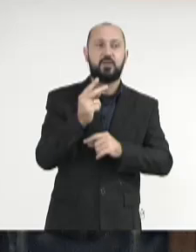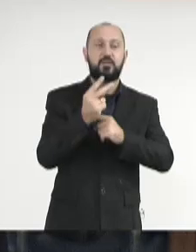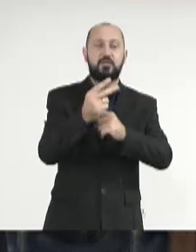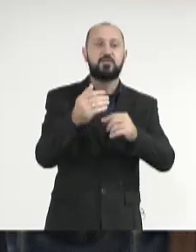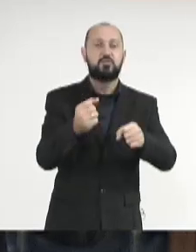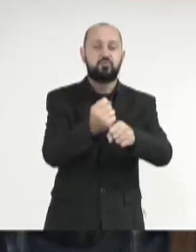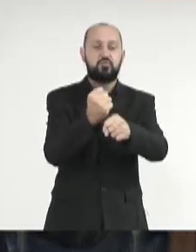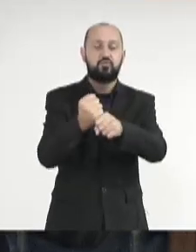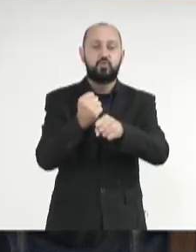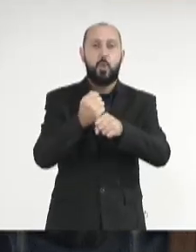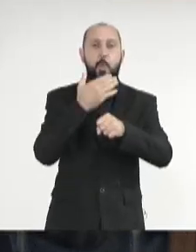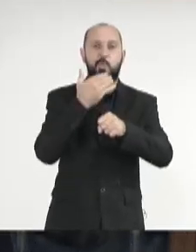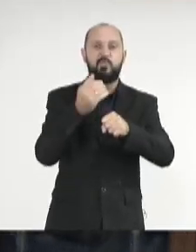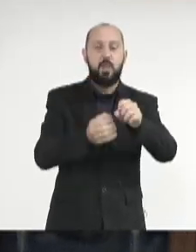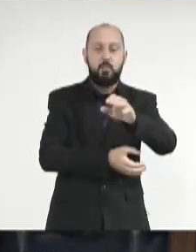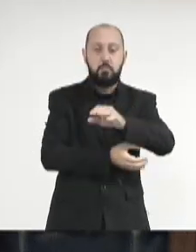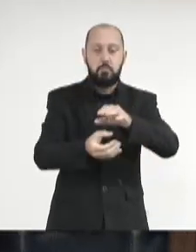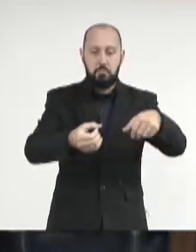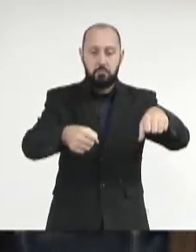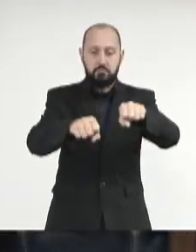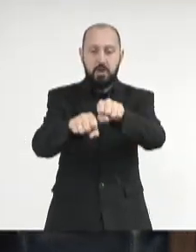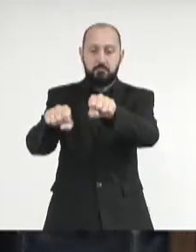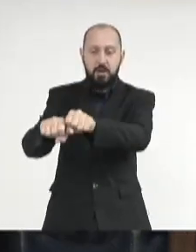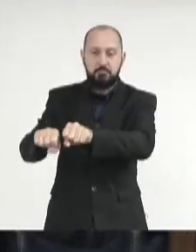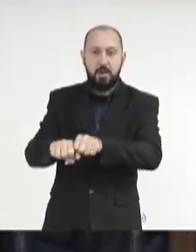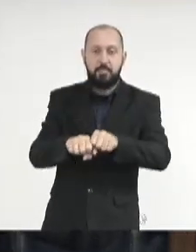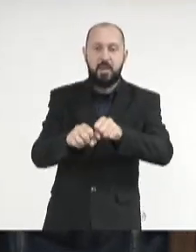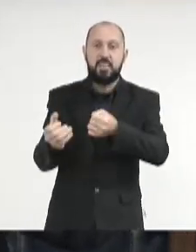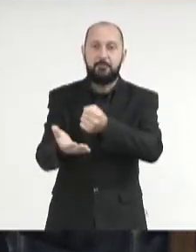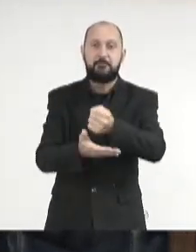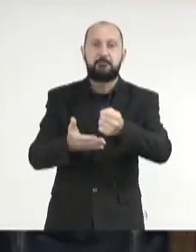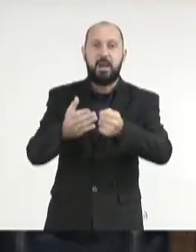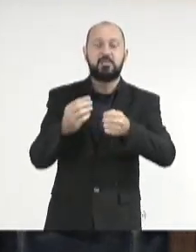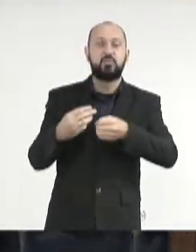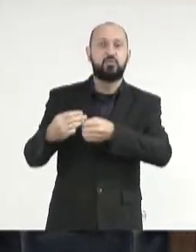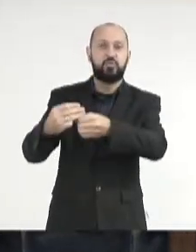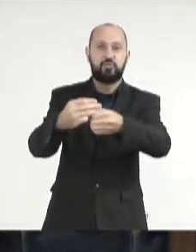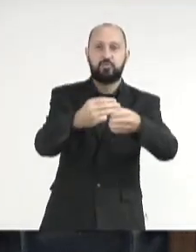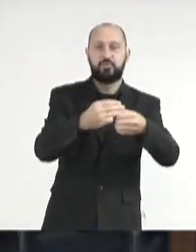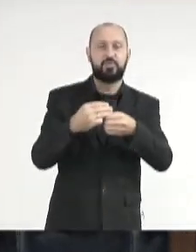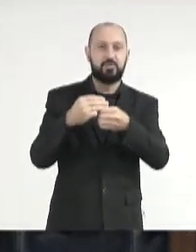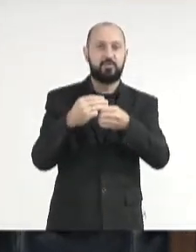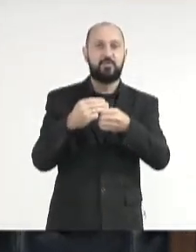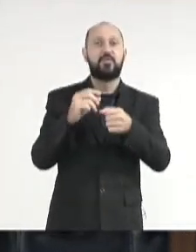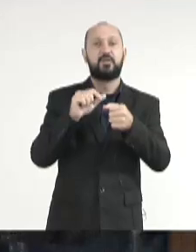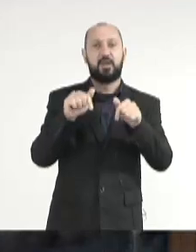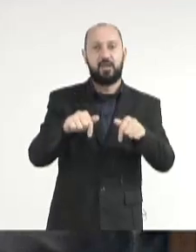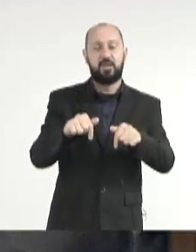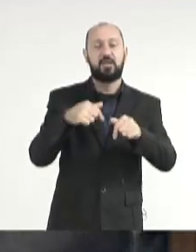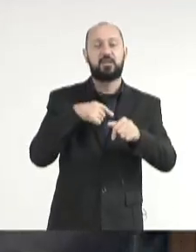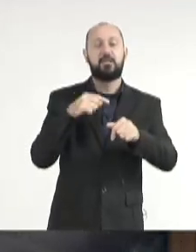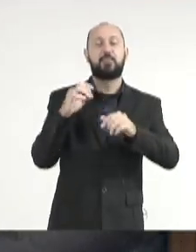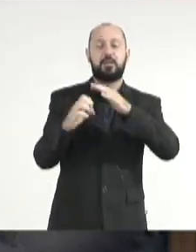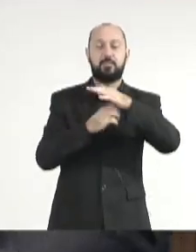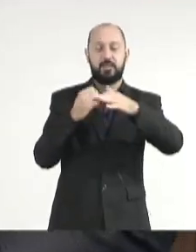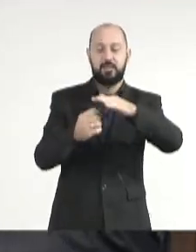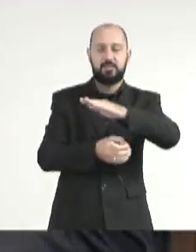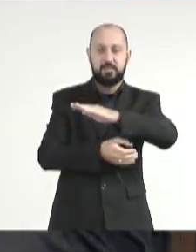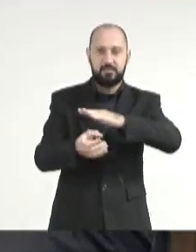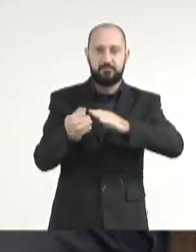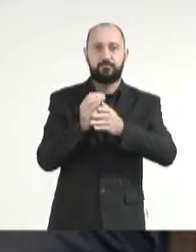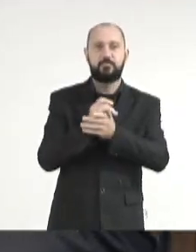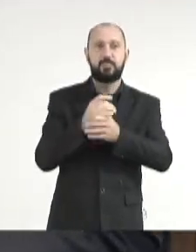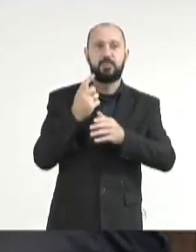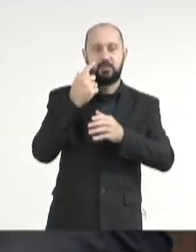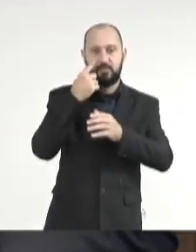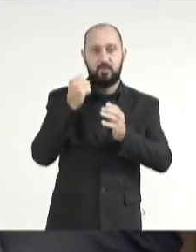de melhorias na ampliação de serviços de saneamento básico nos municípios operados aqui pela Sanesul.